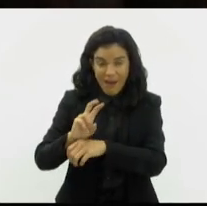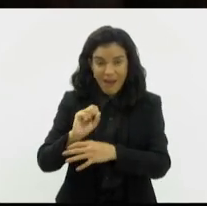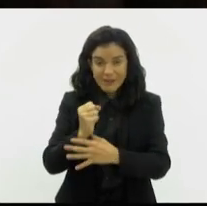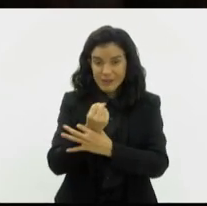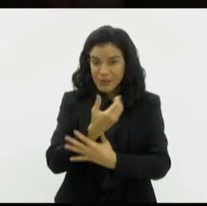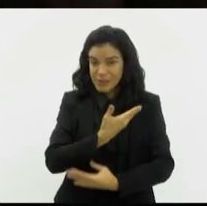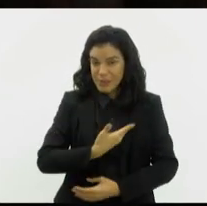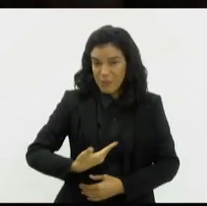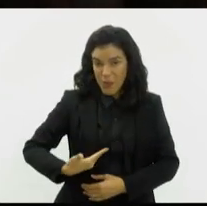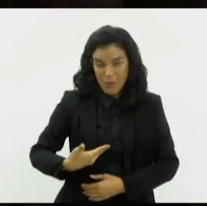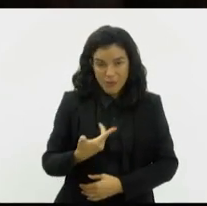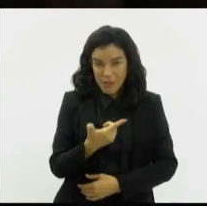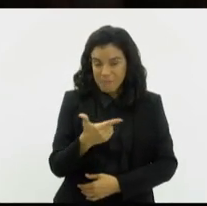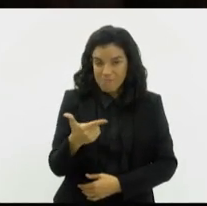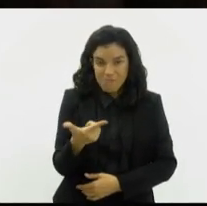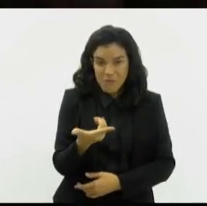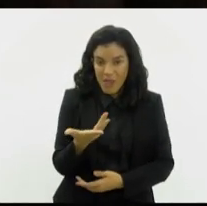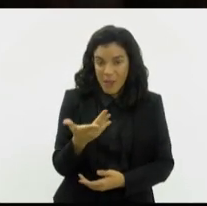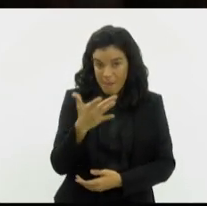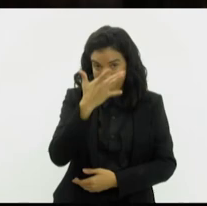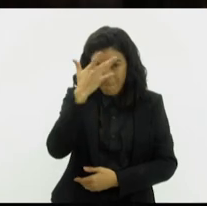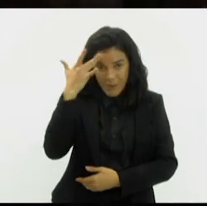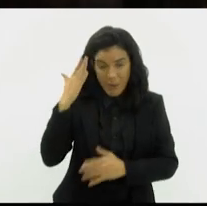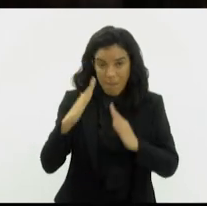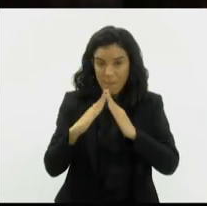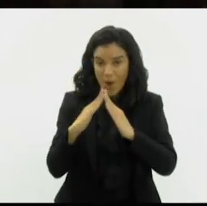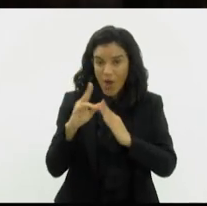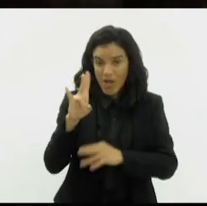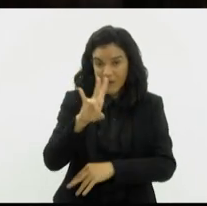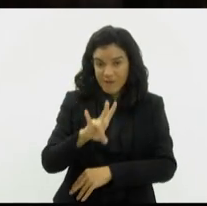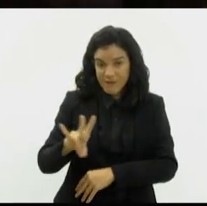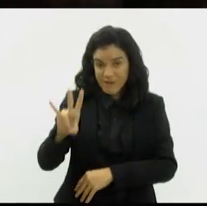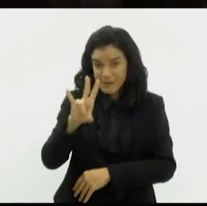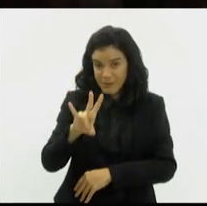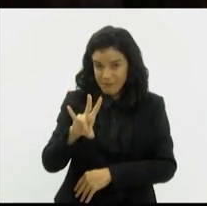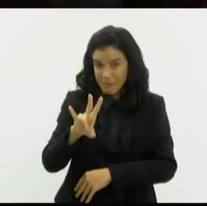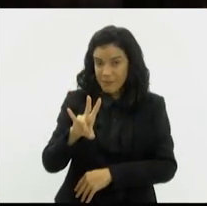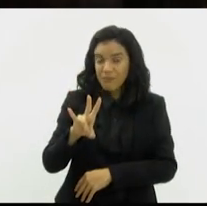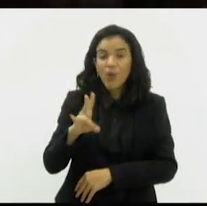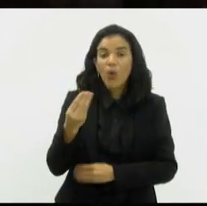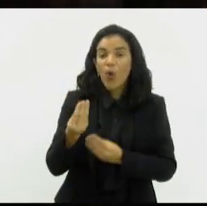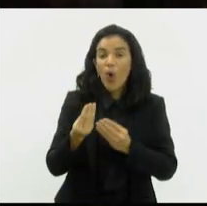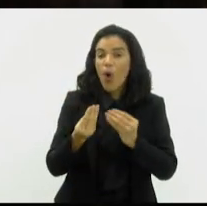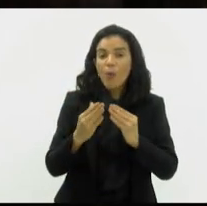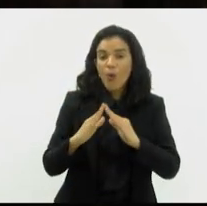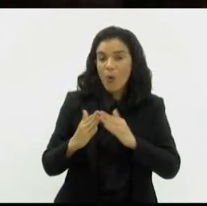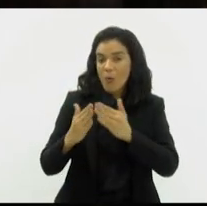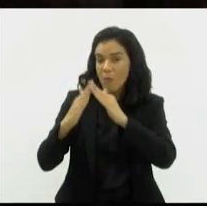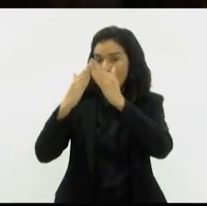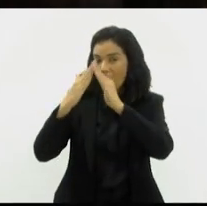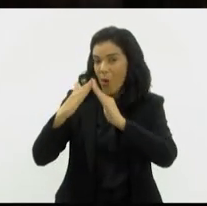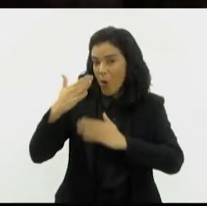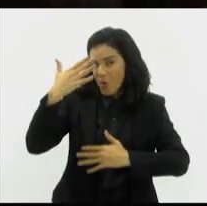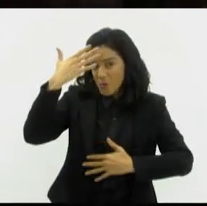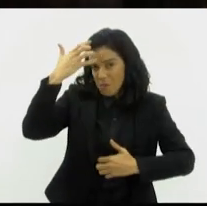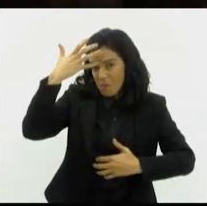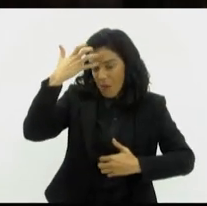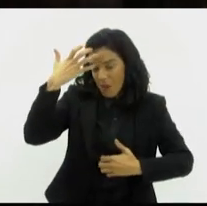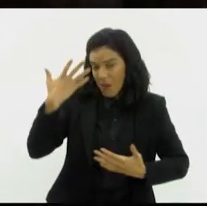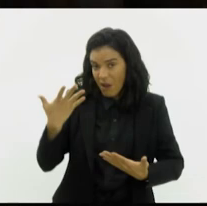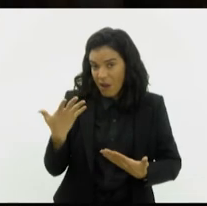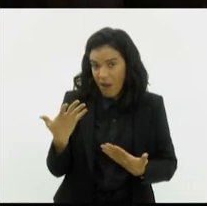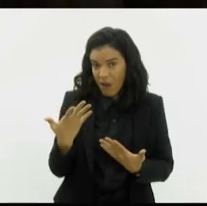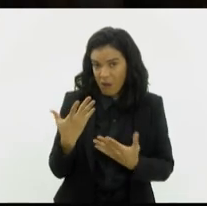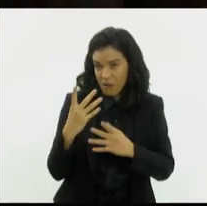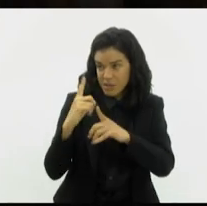qualquer comando. Quem mora em Vila Isabel pode responder hoje o que estava acontecendo no Morro dos Macacos, por exemplo, que não pôde nem sair de casa.